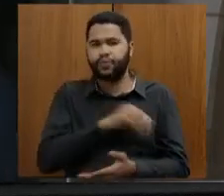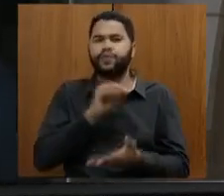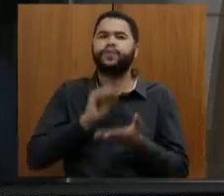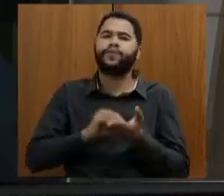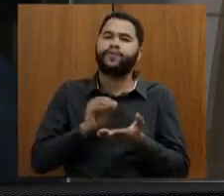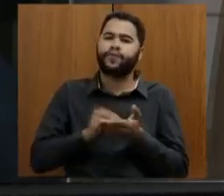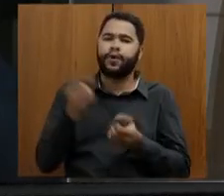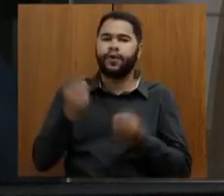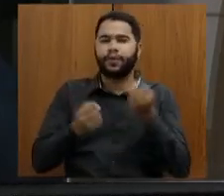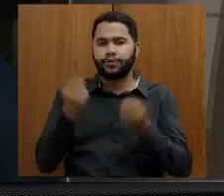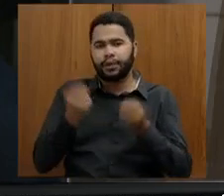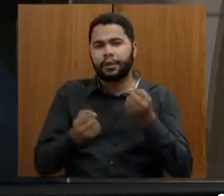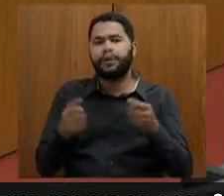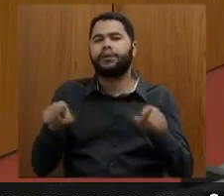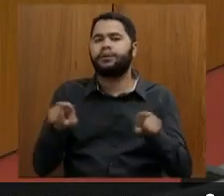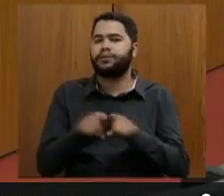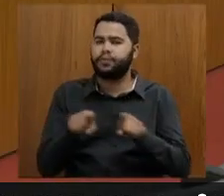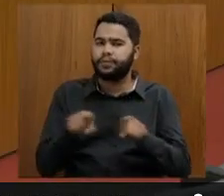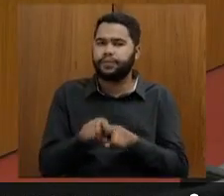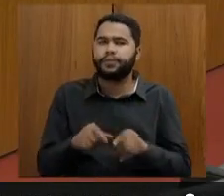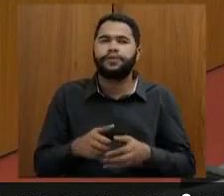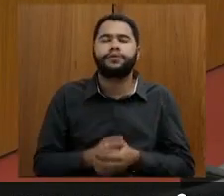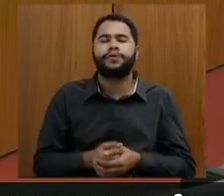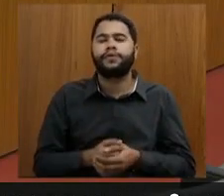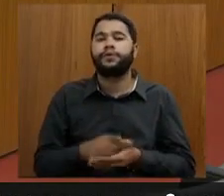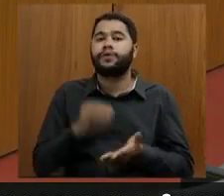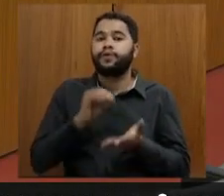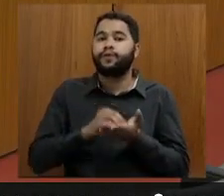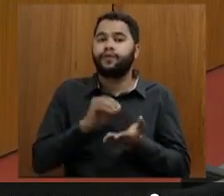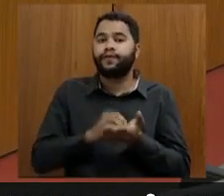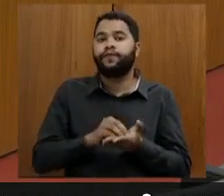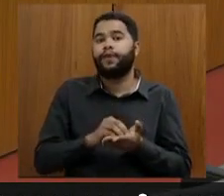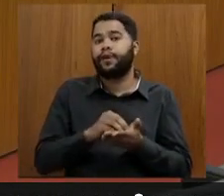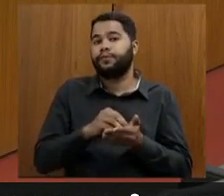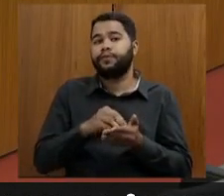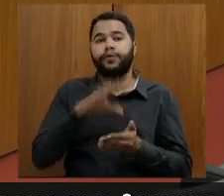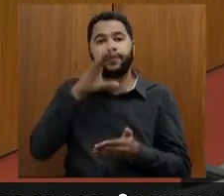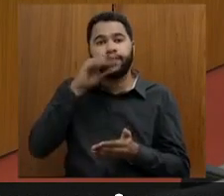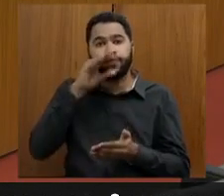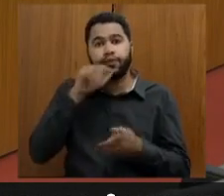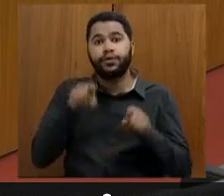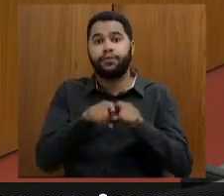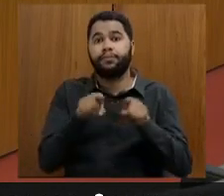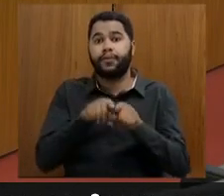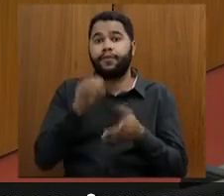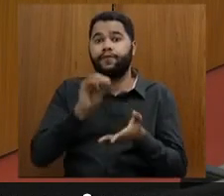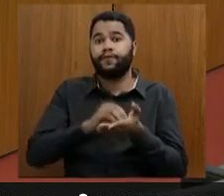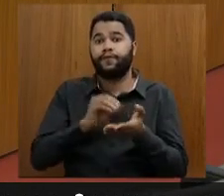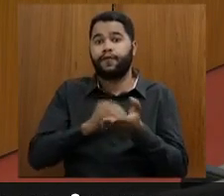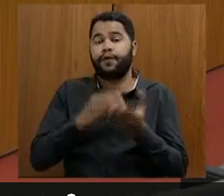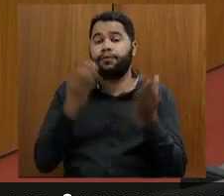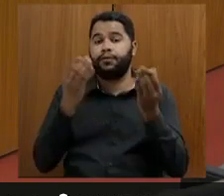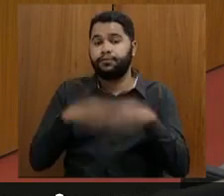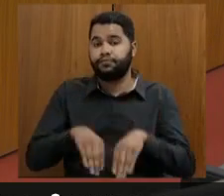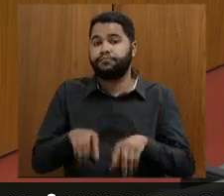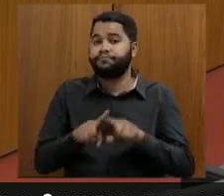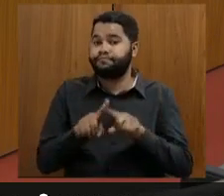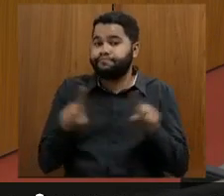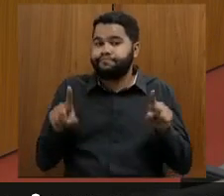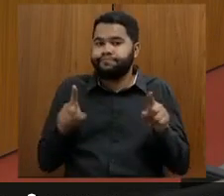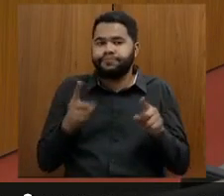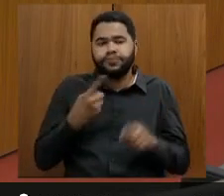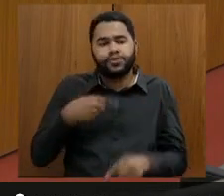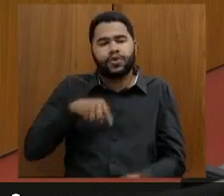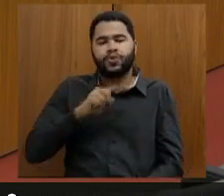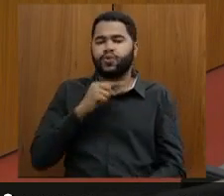que ainda falta veio que ainda falta pessoal ainda falta aí o efetivo Mas não sabemos e não